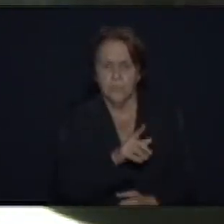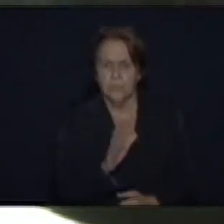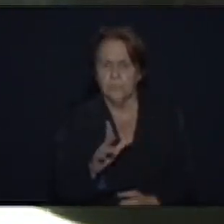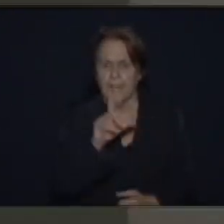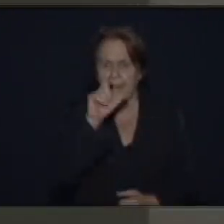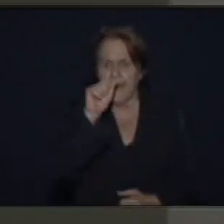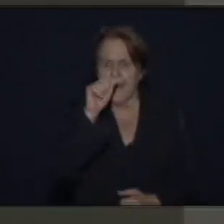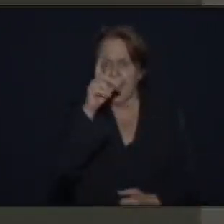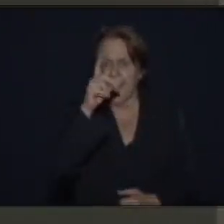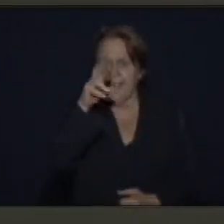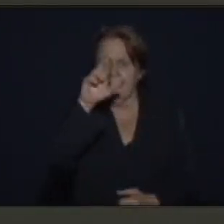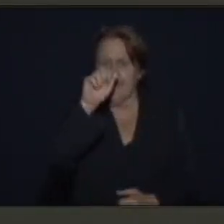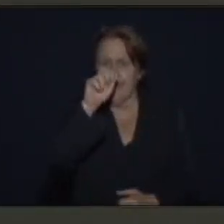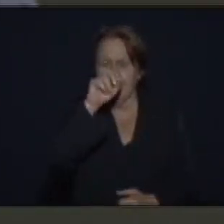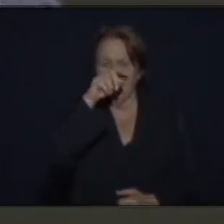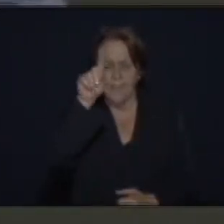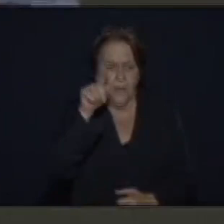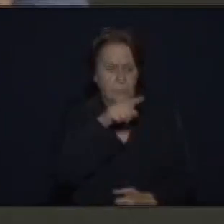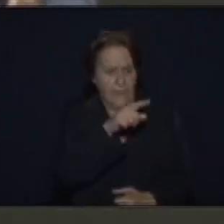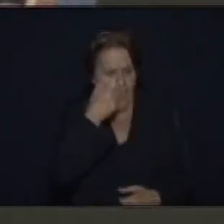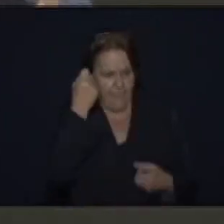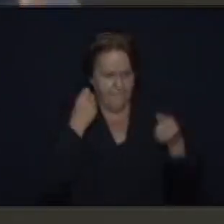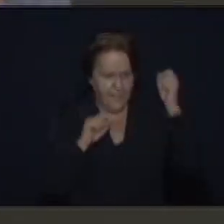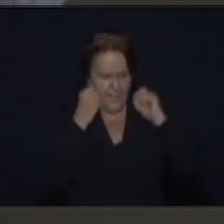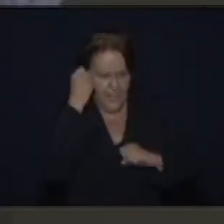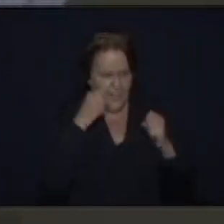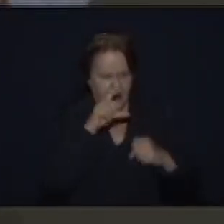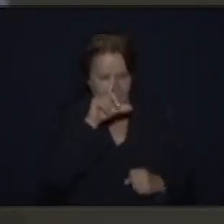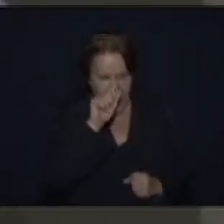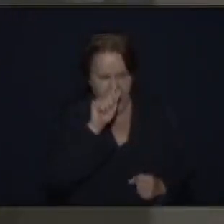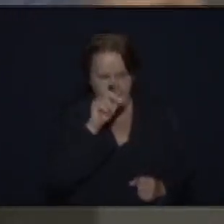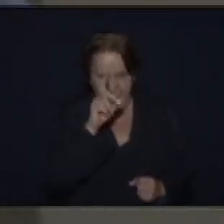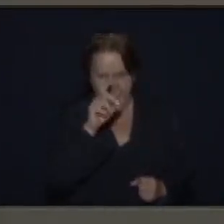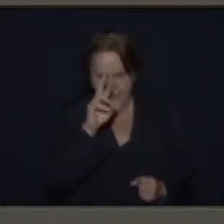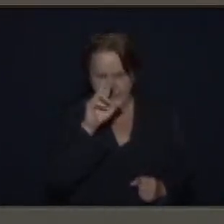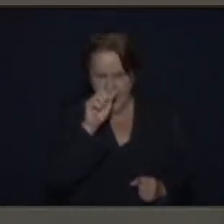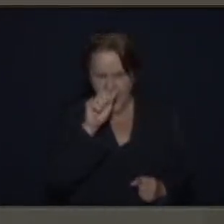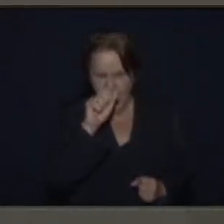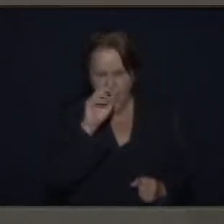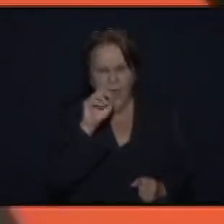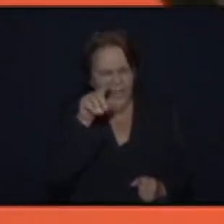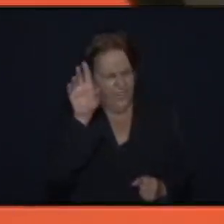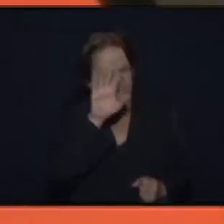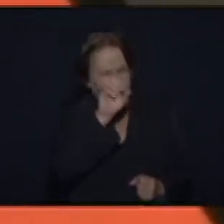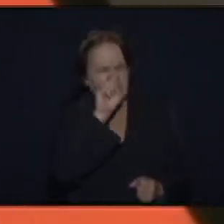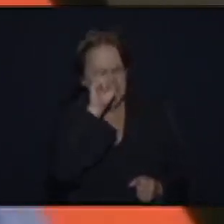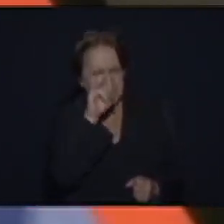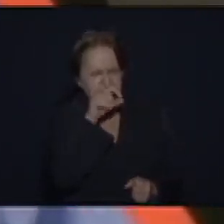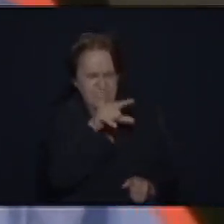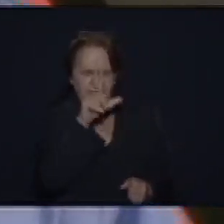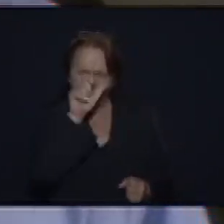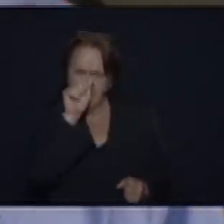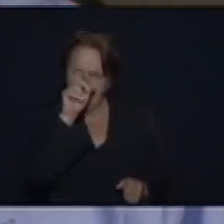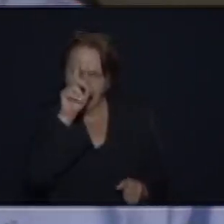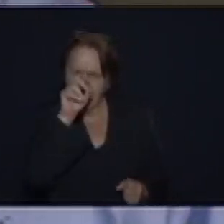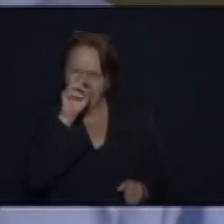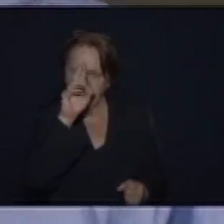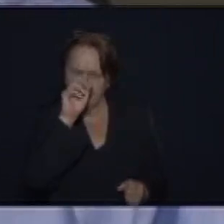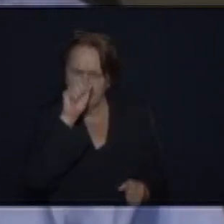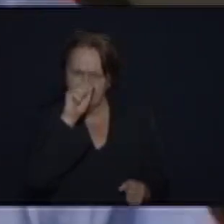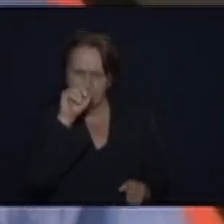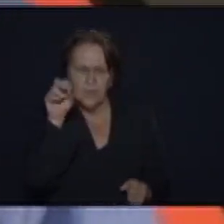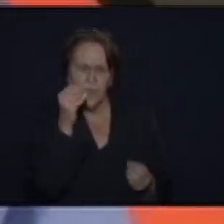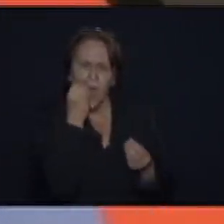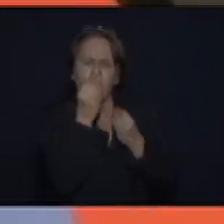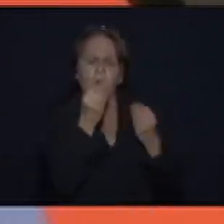empresário envolvido na corrupção se os nossos empresários fossem tão sem vergonhas como é que nós teríamos lá